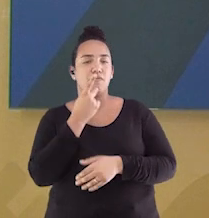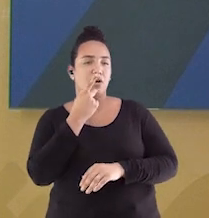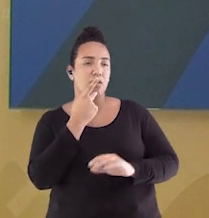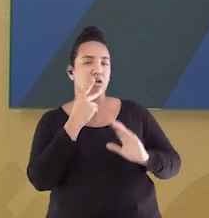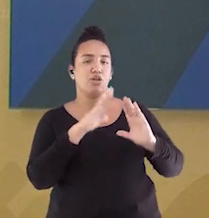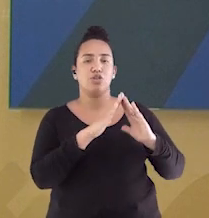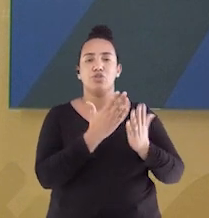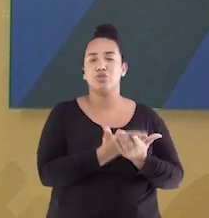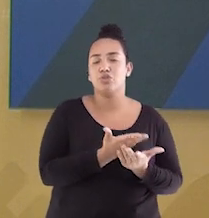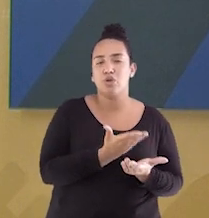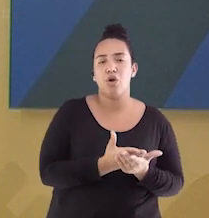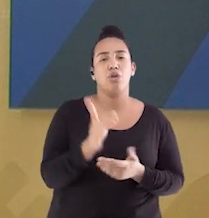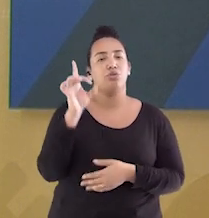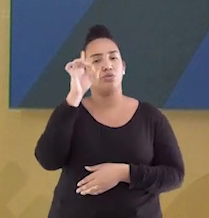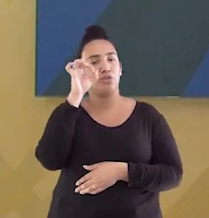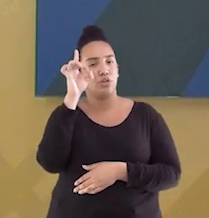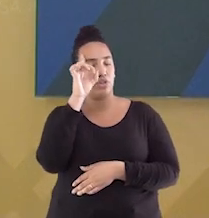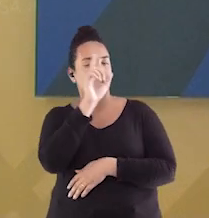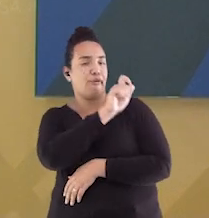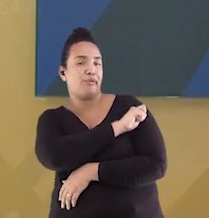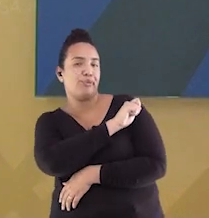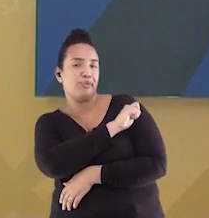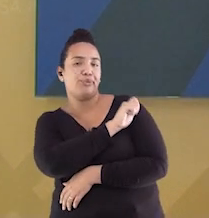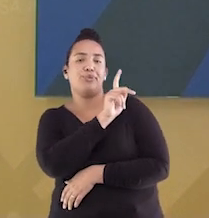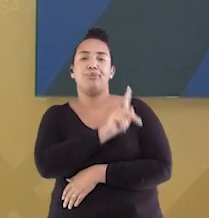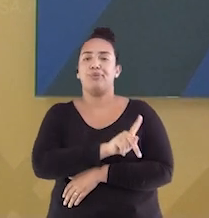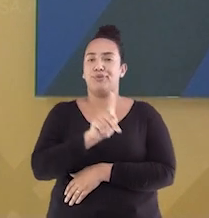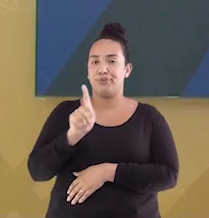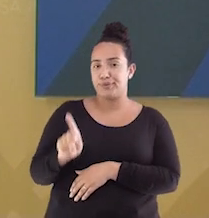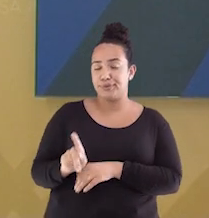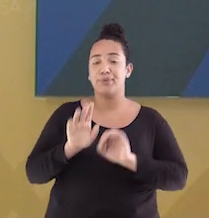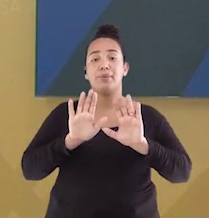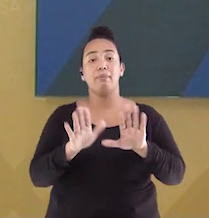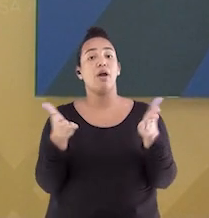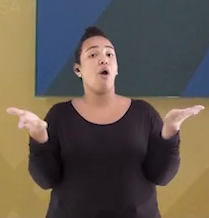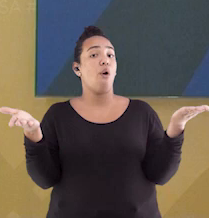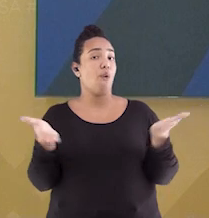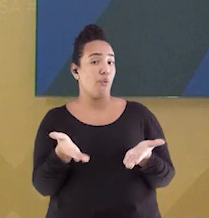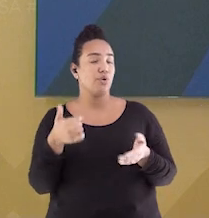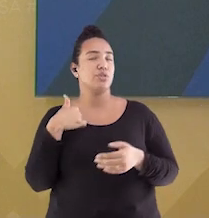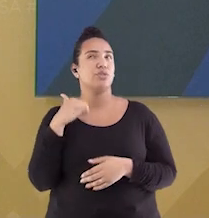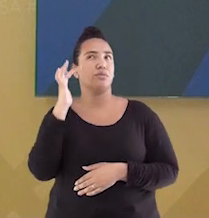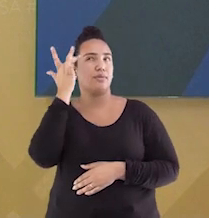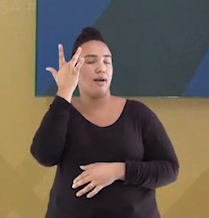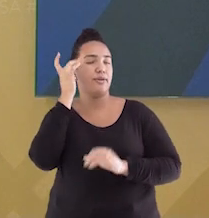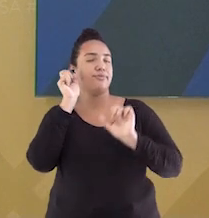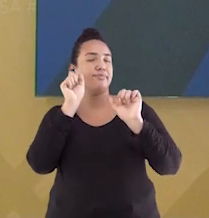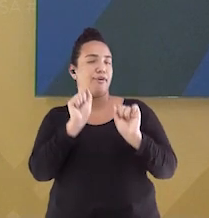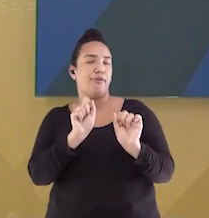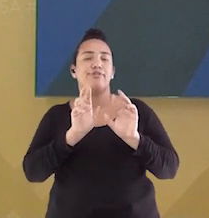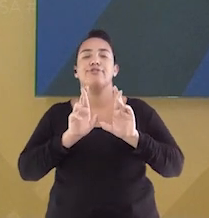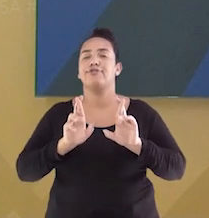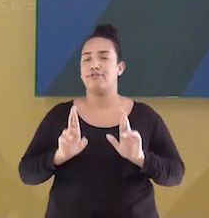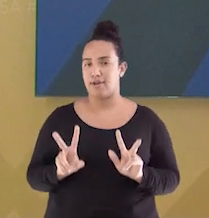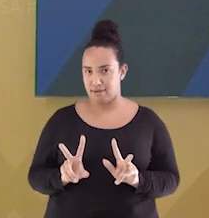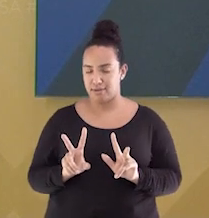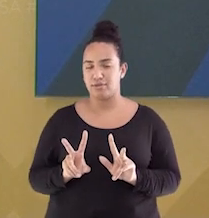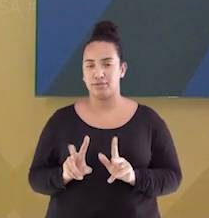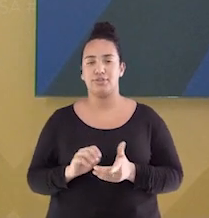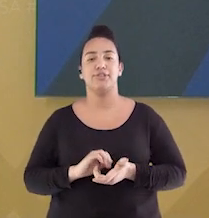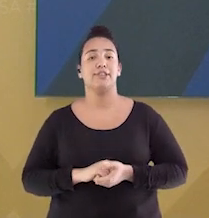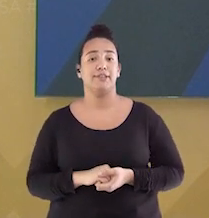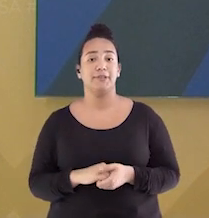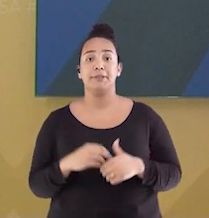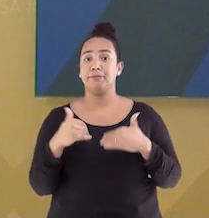cotidiano de alunos e professores. Hoje eu acho que nós podemos fazer algo diferente e mais interessante.